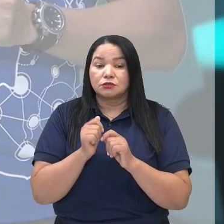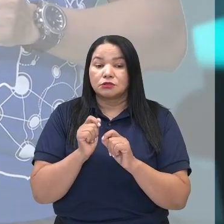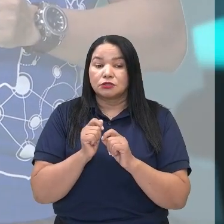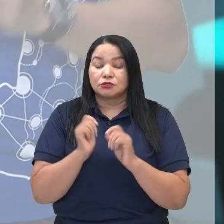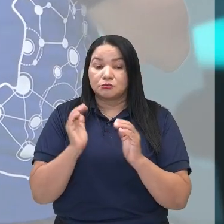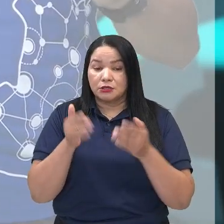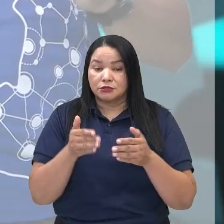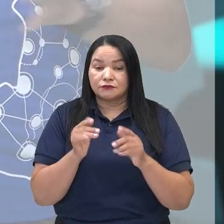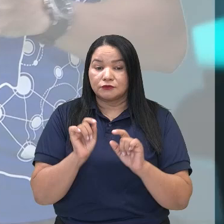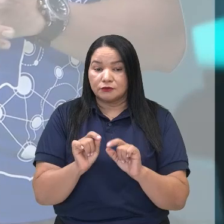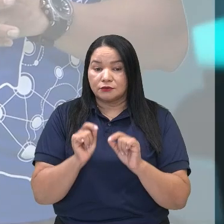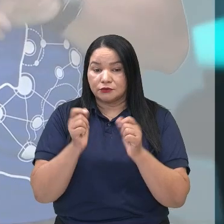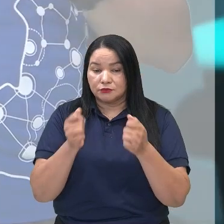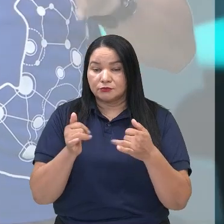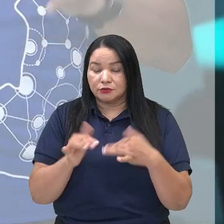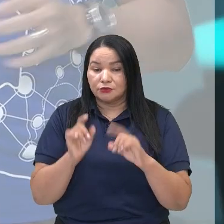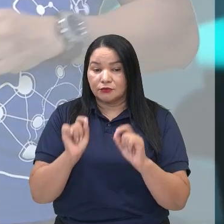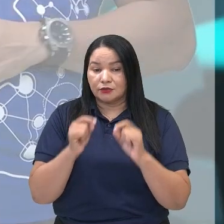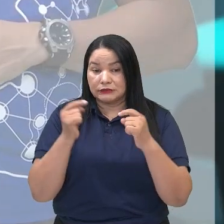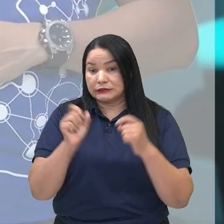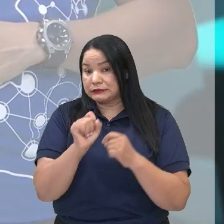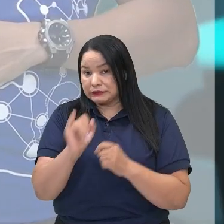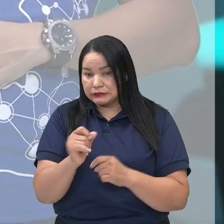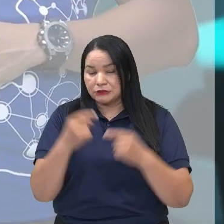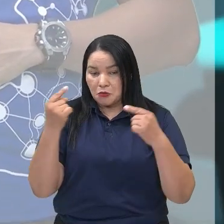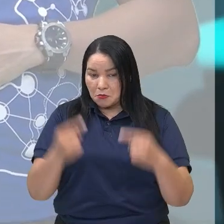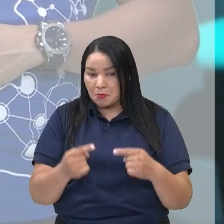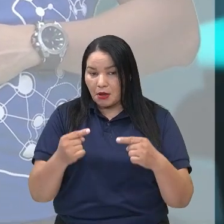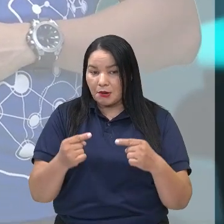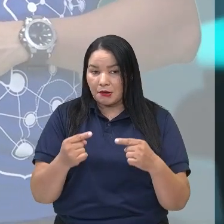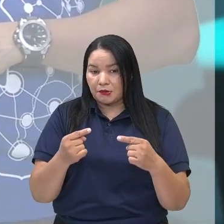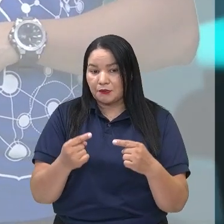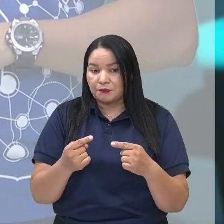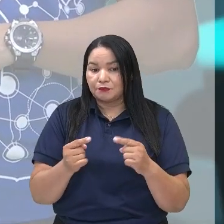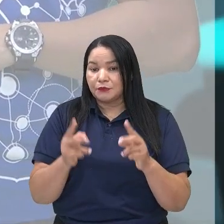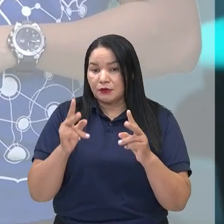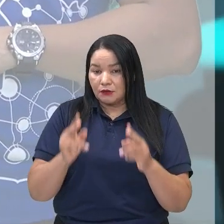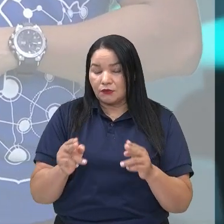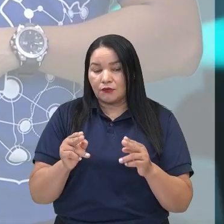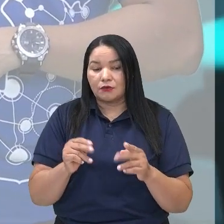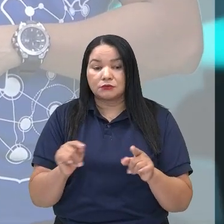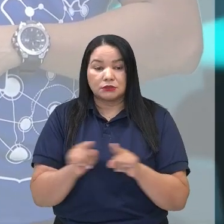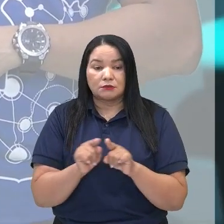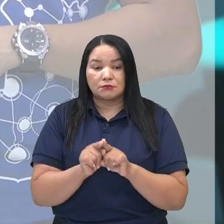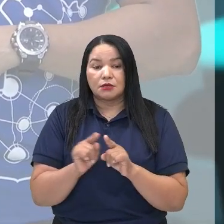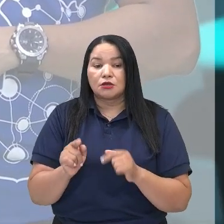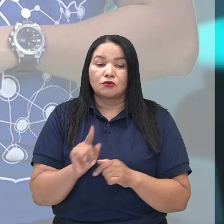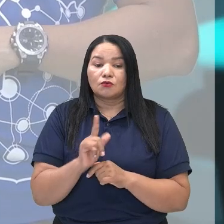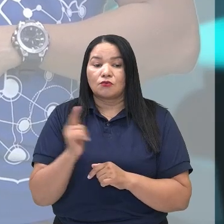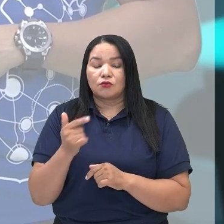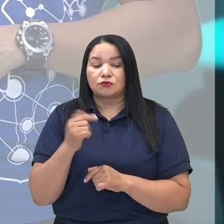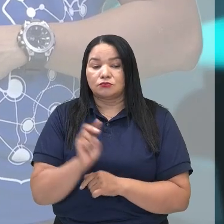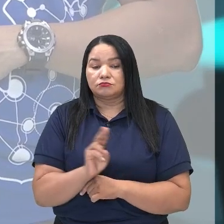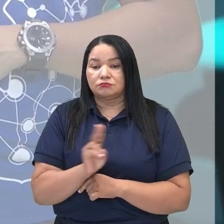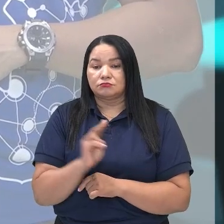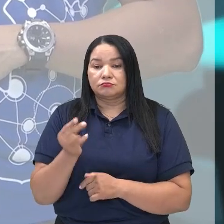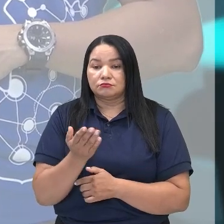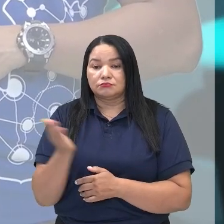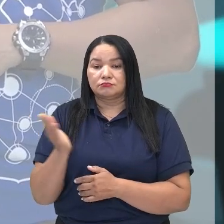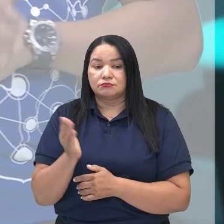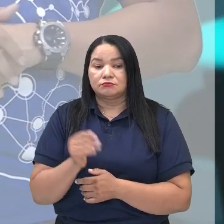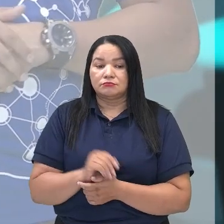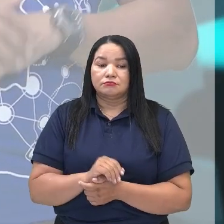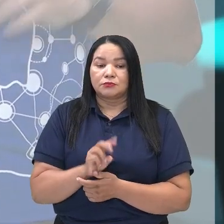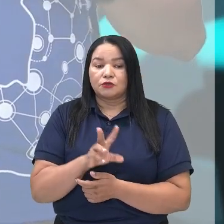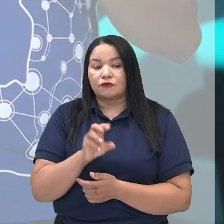definir quando há empate, né? Pode definir o jogo quando está ali no meio do empate. E talvez esse aqui mais comum à nossa língua,